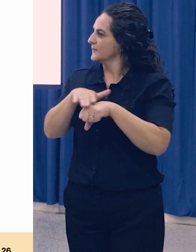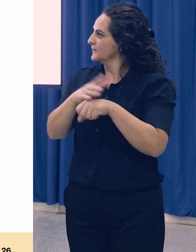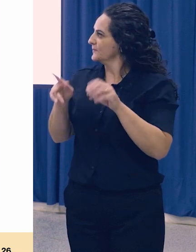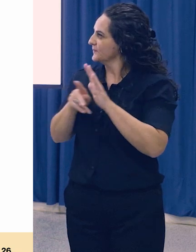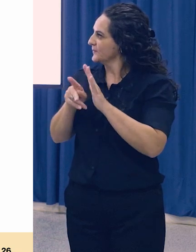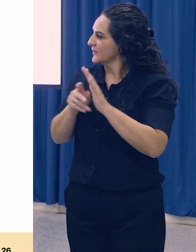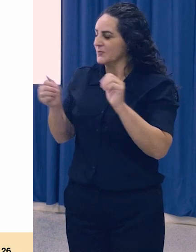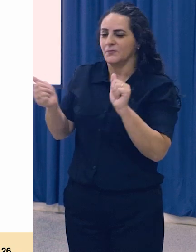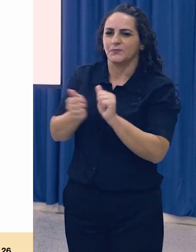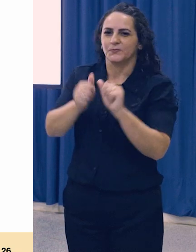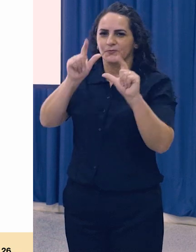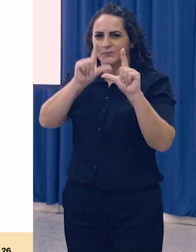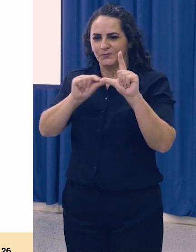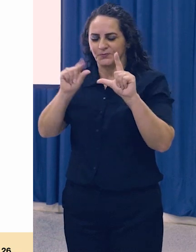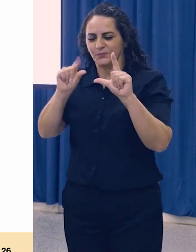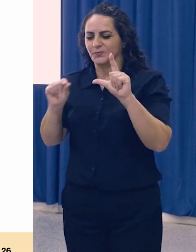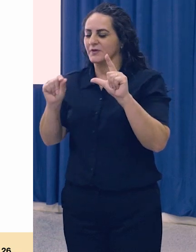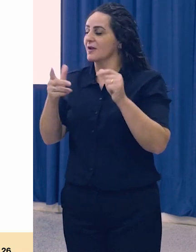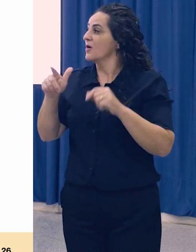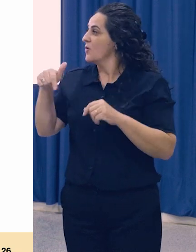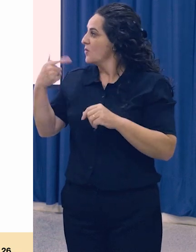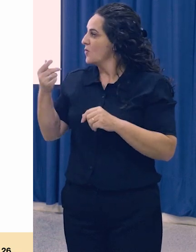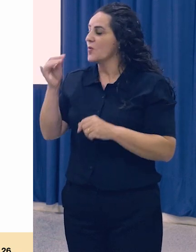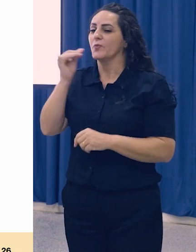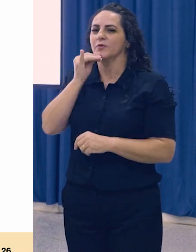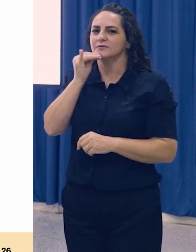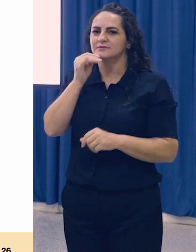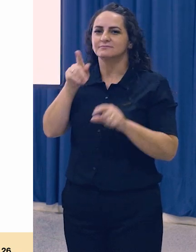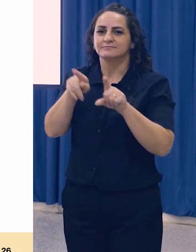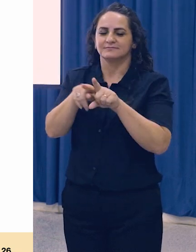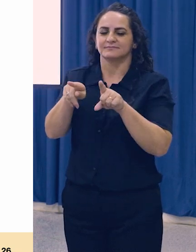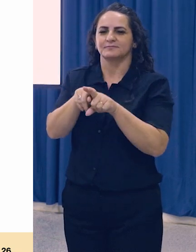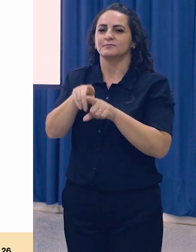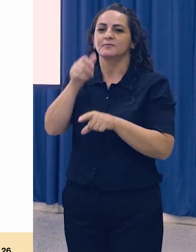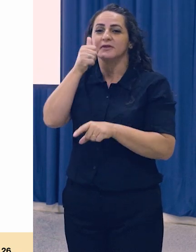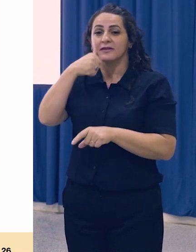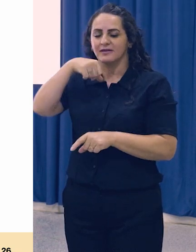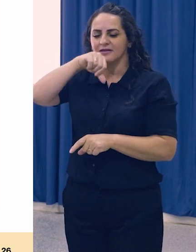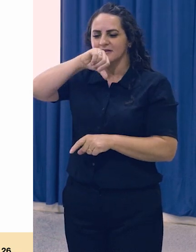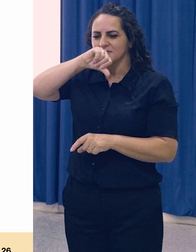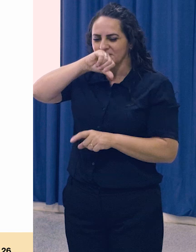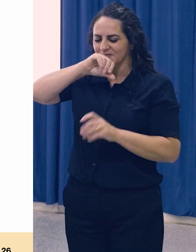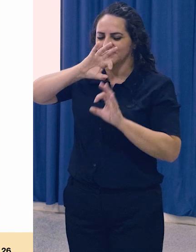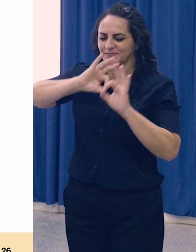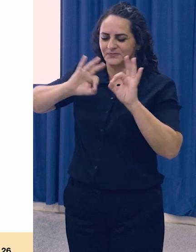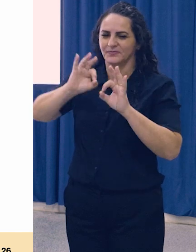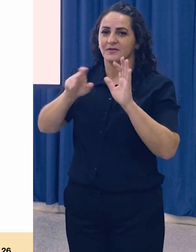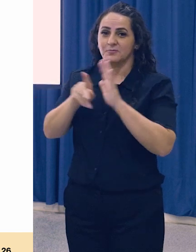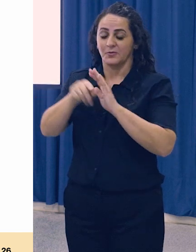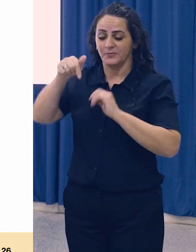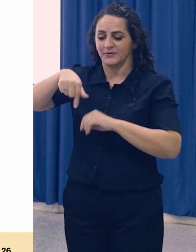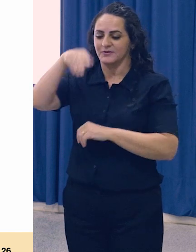né? Outro exemplo legal é o do Minha Mãe é uma Peça, filme nacional.